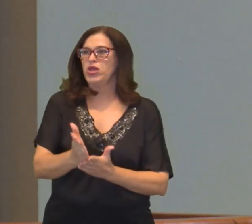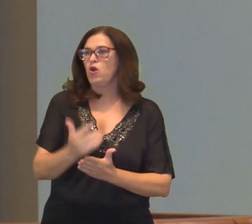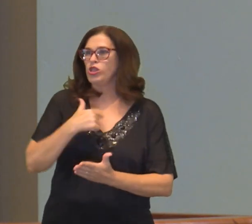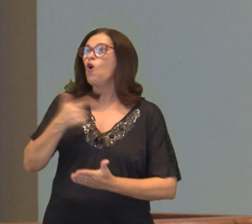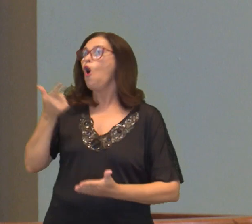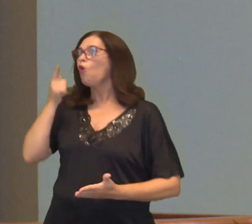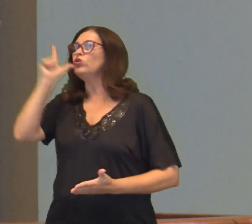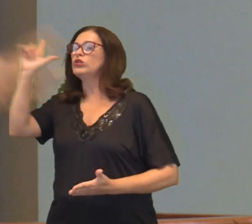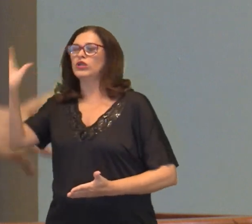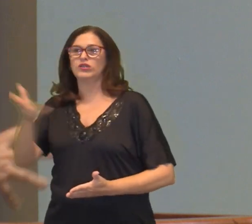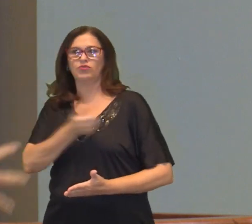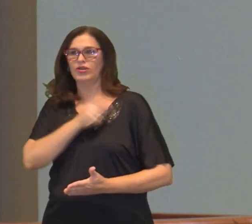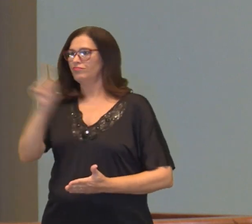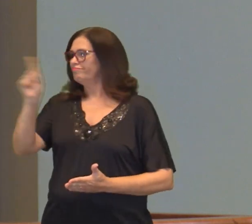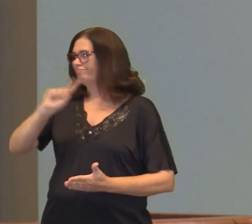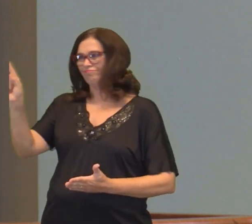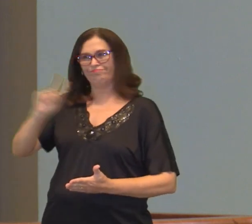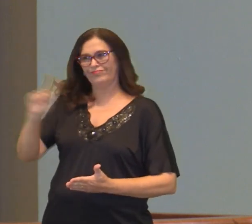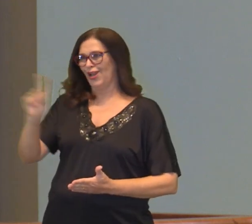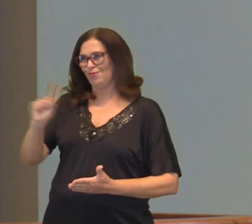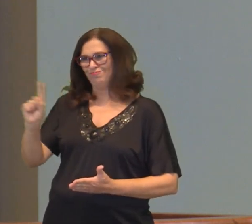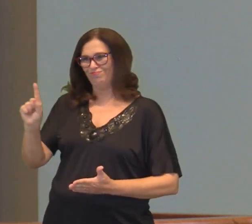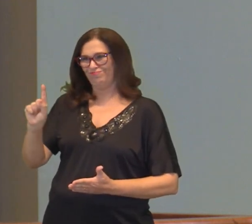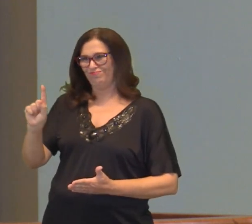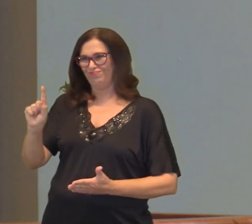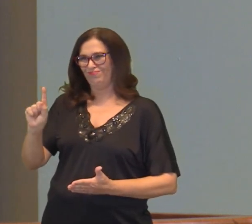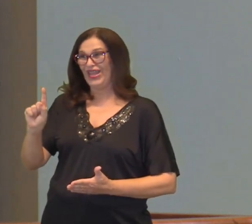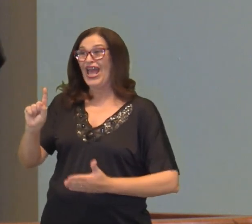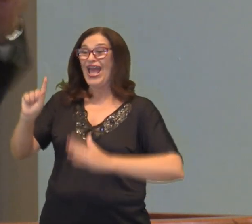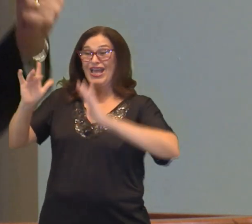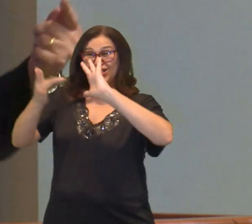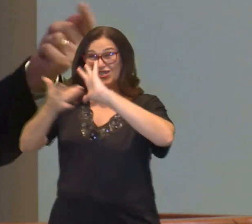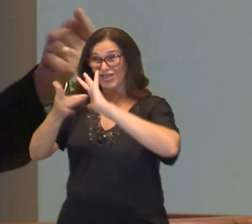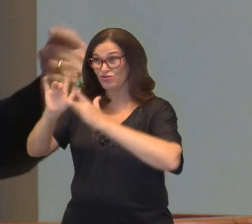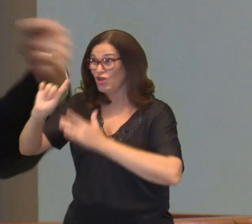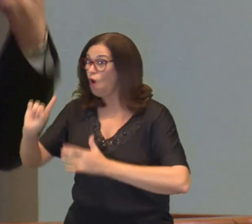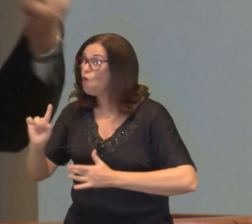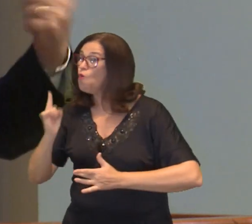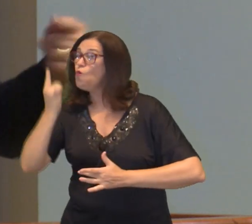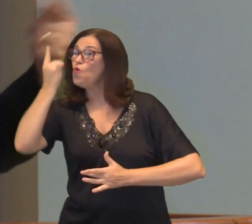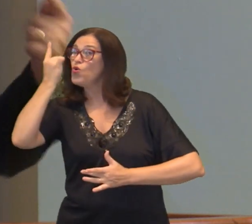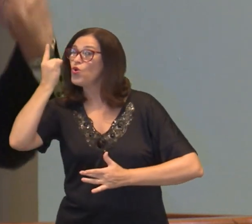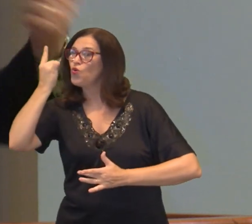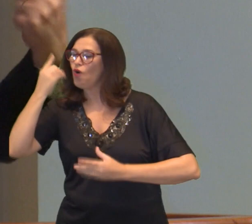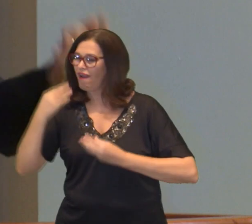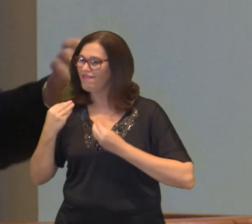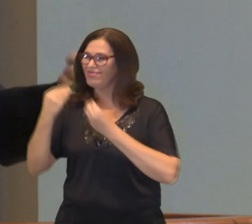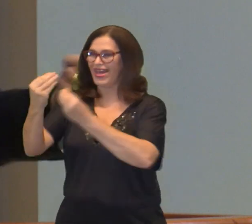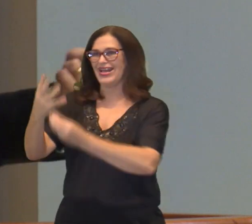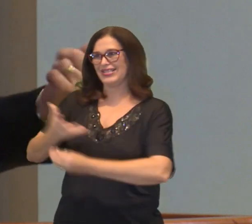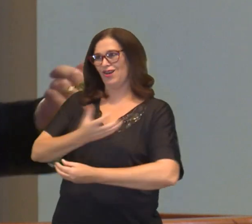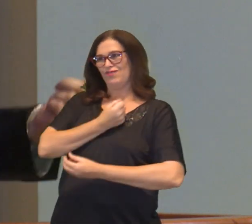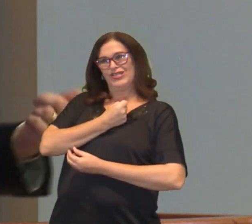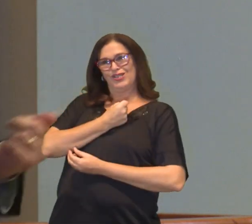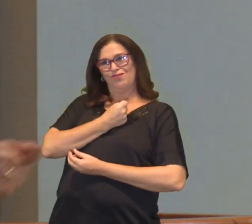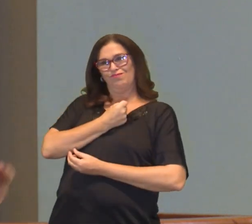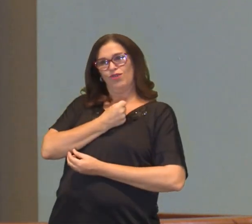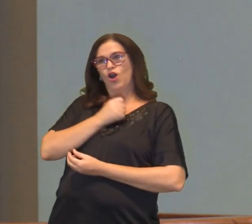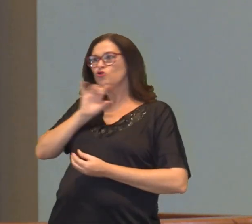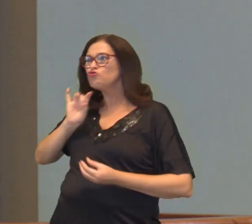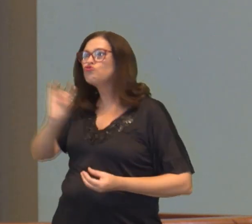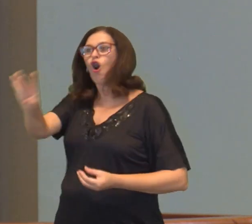que a vontade dele prevaleça. A vontade dele, o orgulho do coração dele é